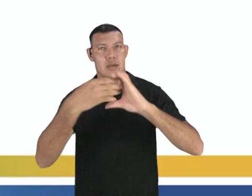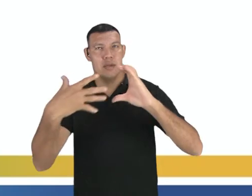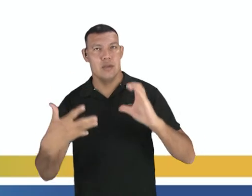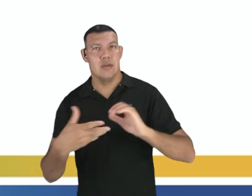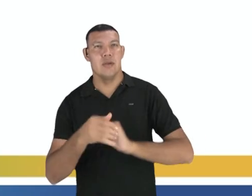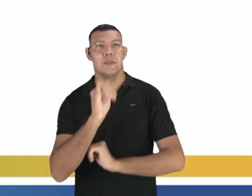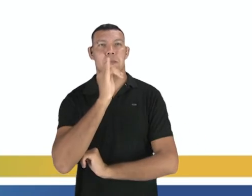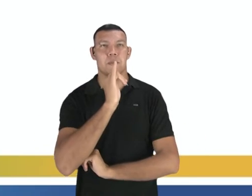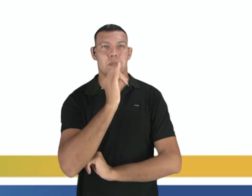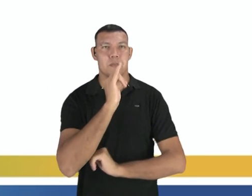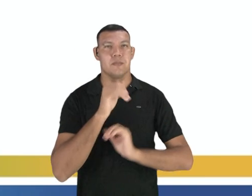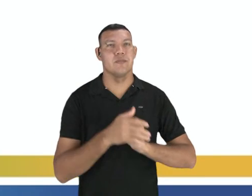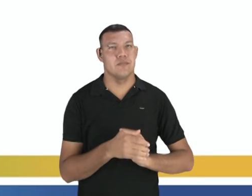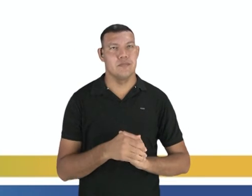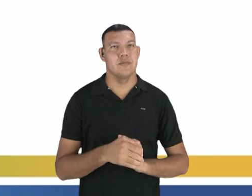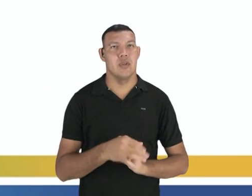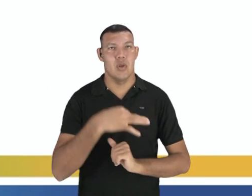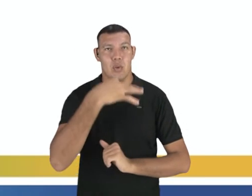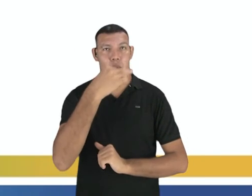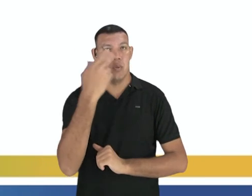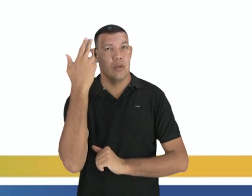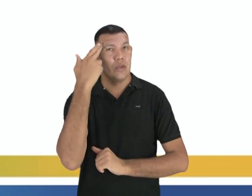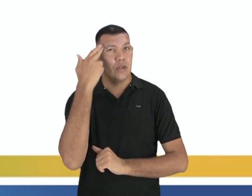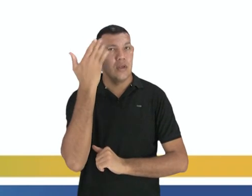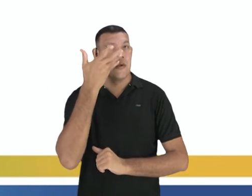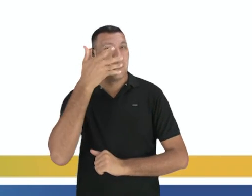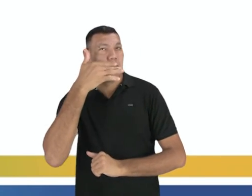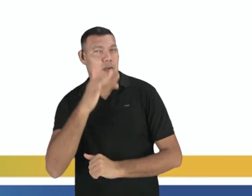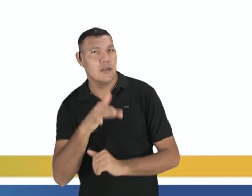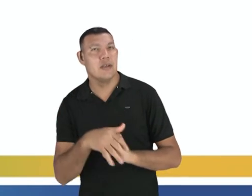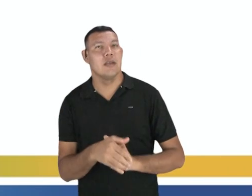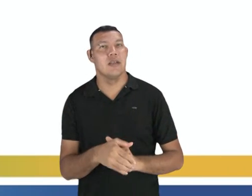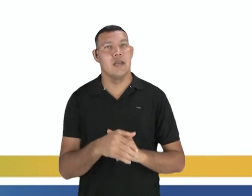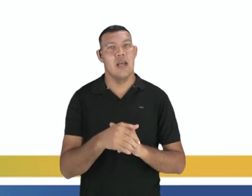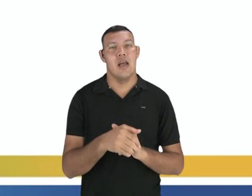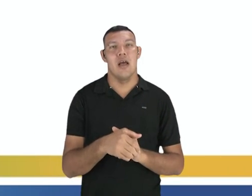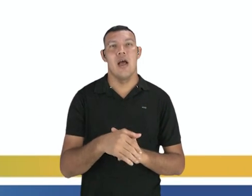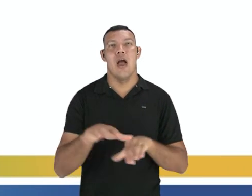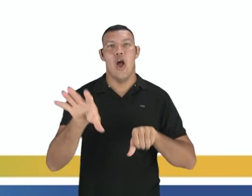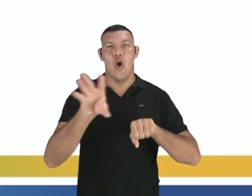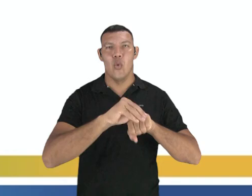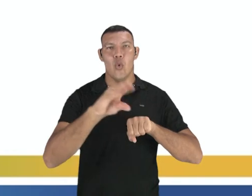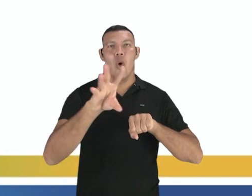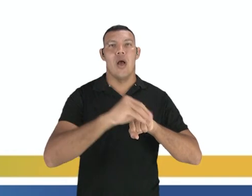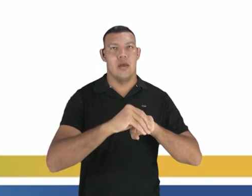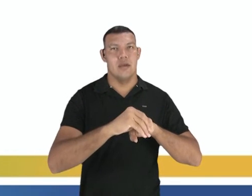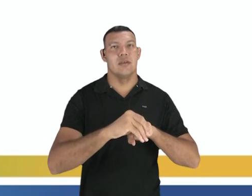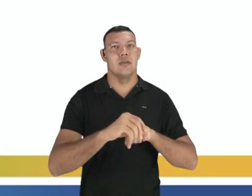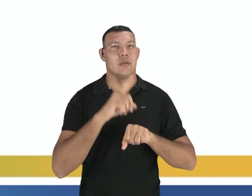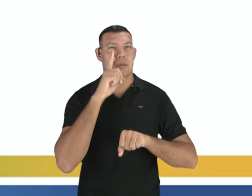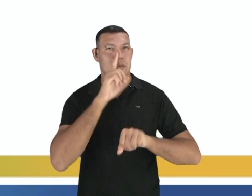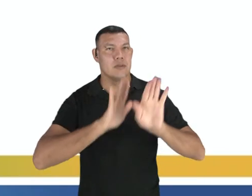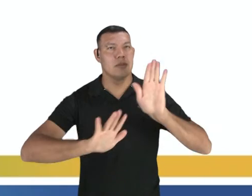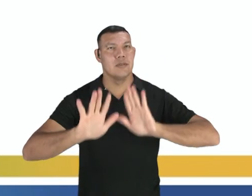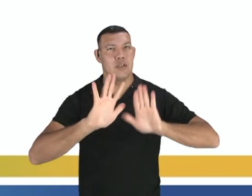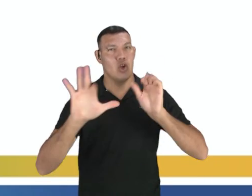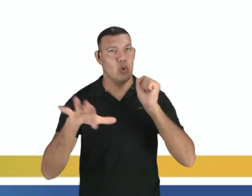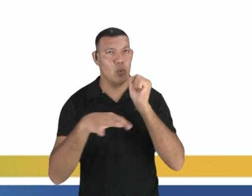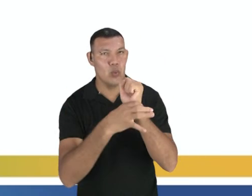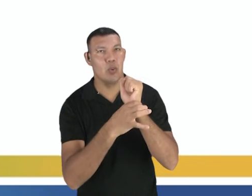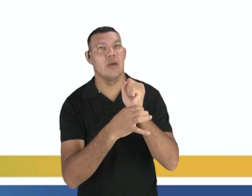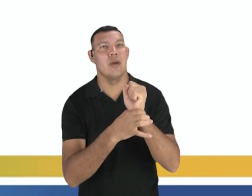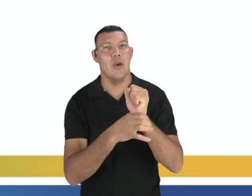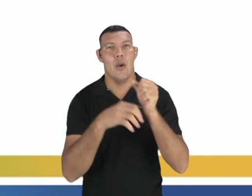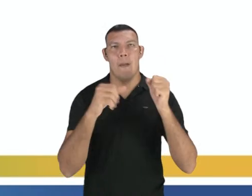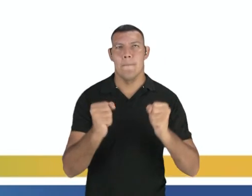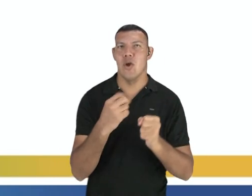é perigoso, né, o que é perigo e o que é segurança, e o que pode ou não pode comer, o que é justo e o que é